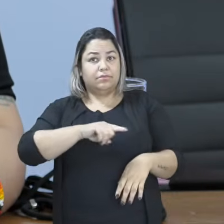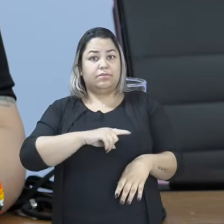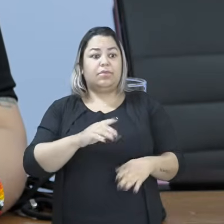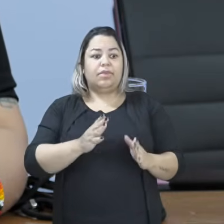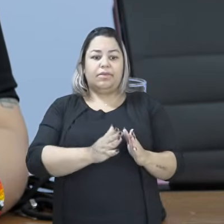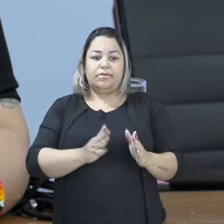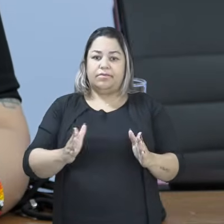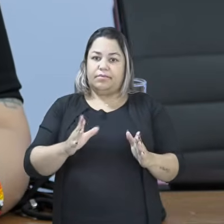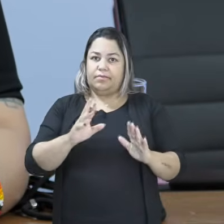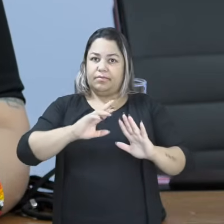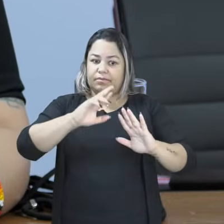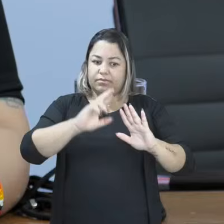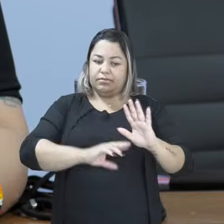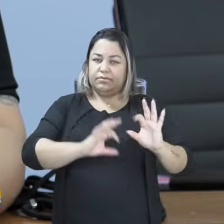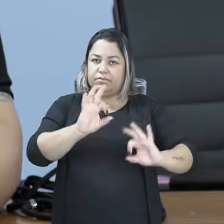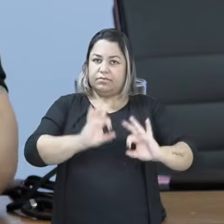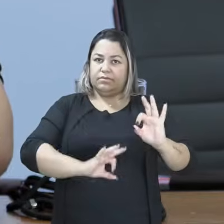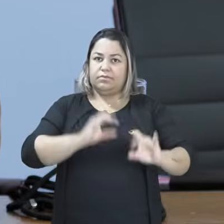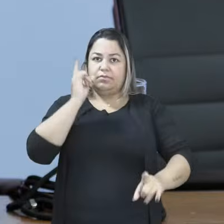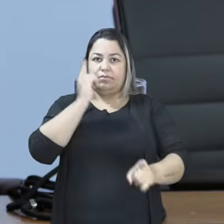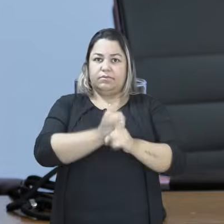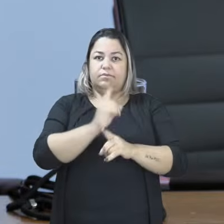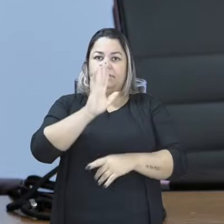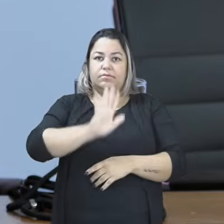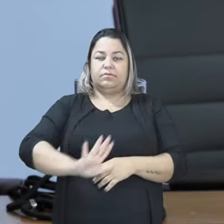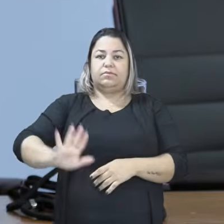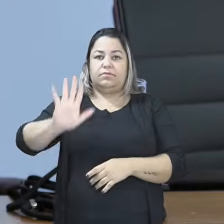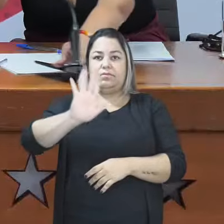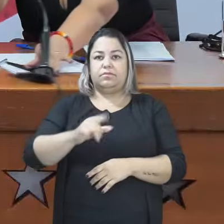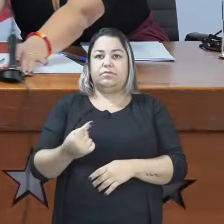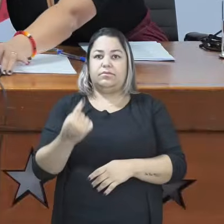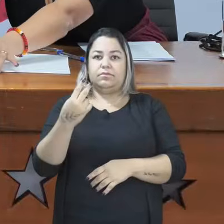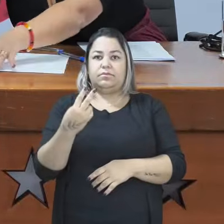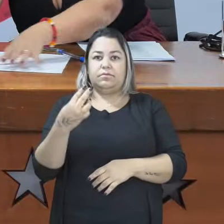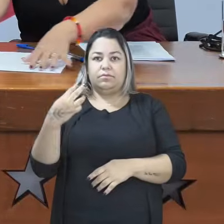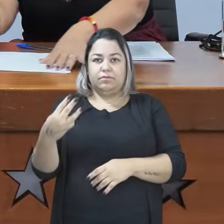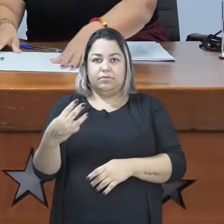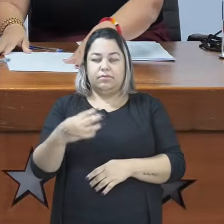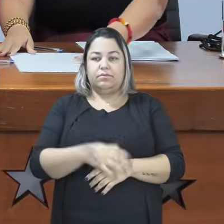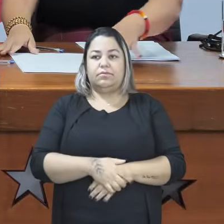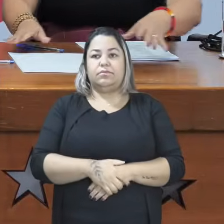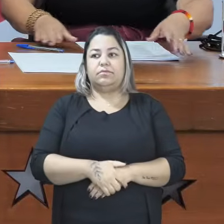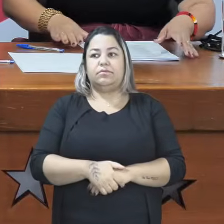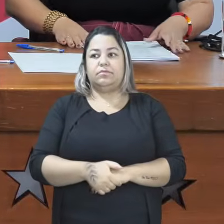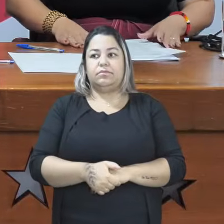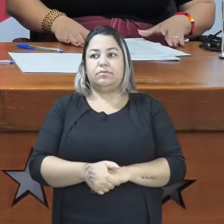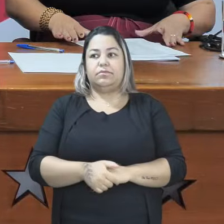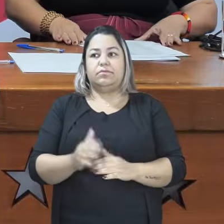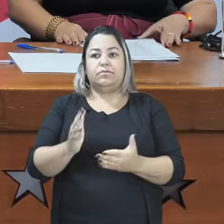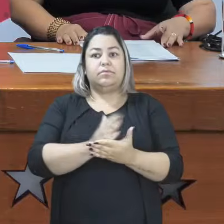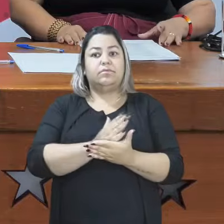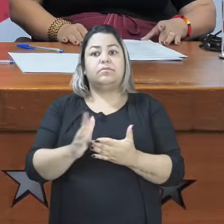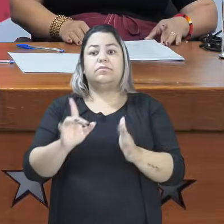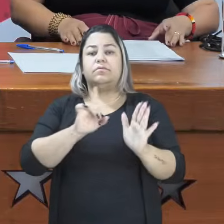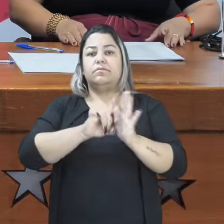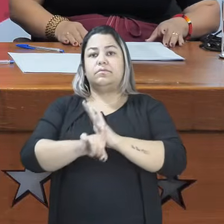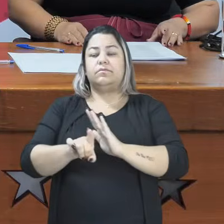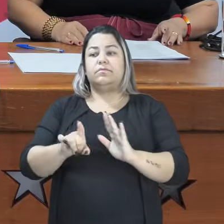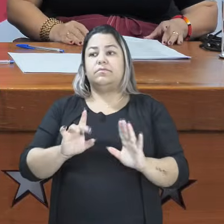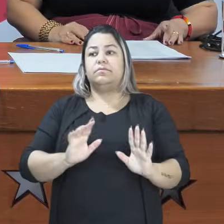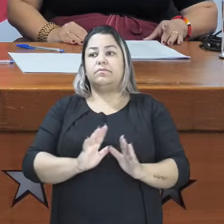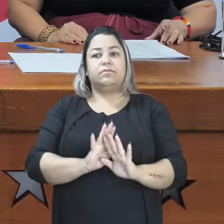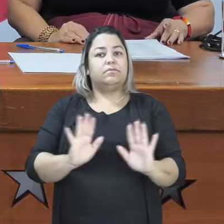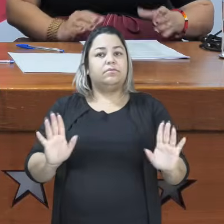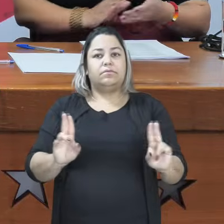para daí a gente preparar para o nosso encontro nacional, que é 1, 2 e 3. Mais alguma questão?